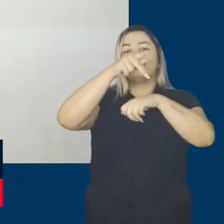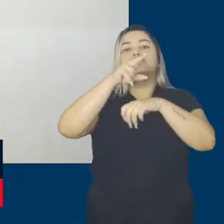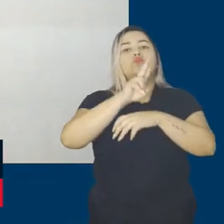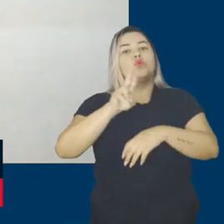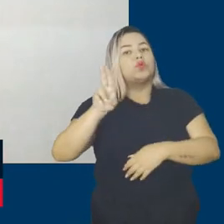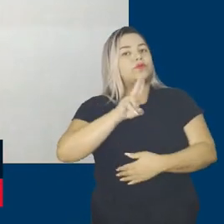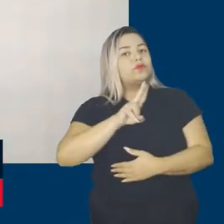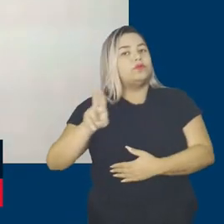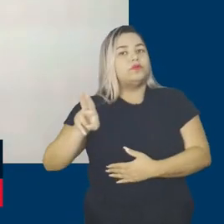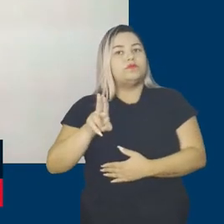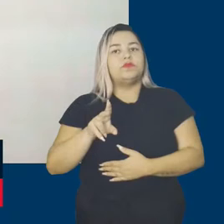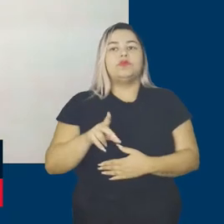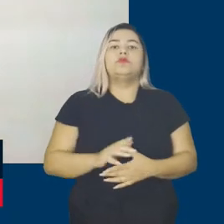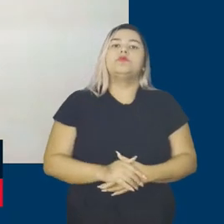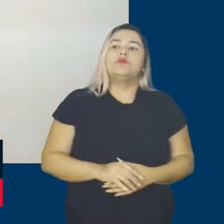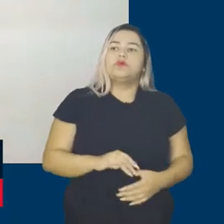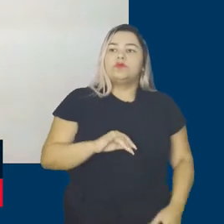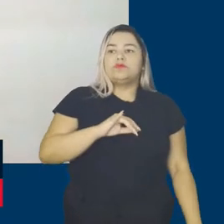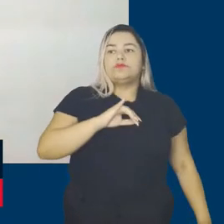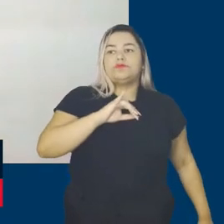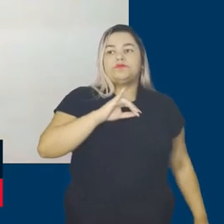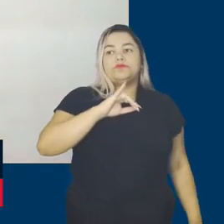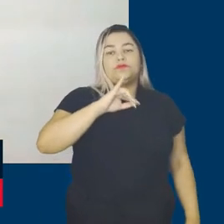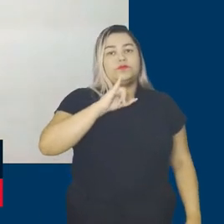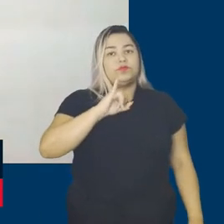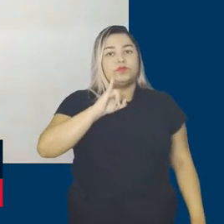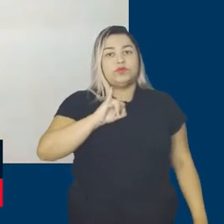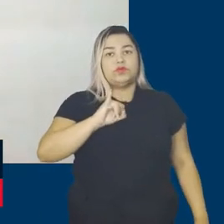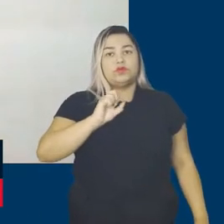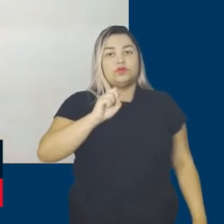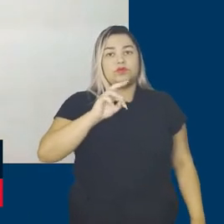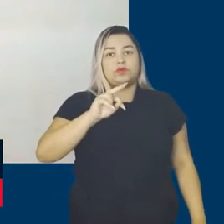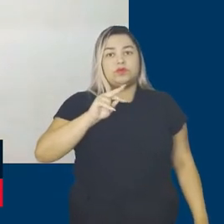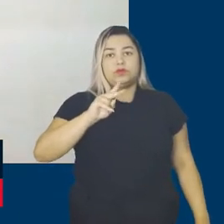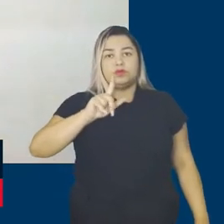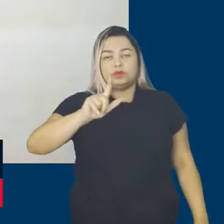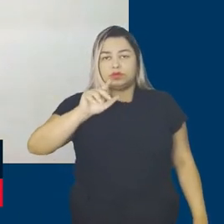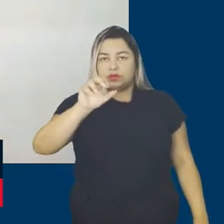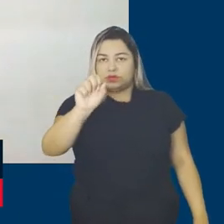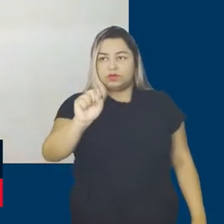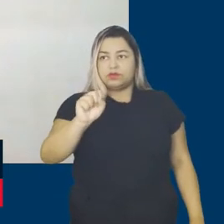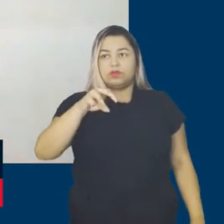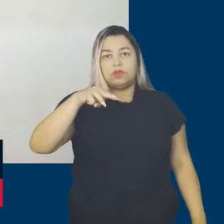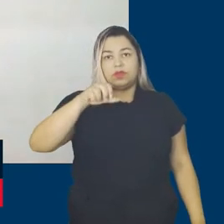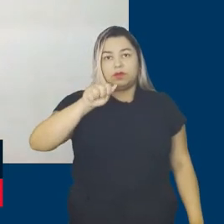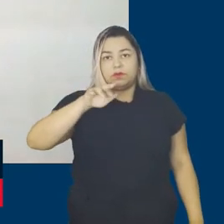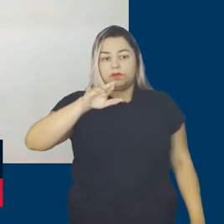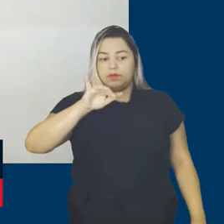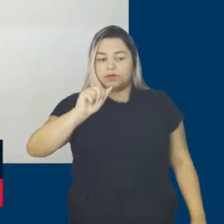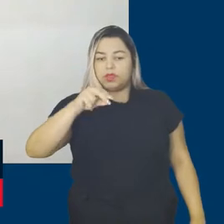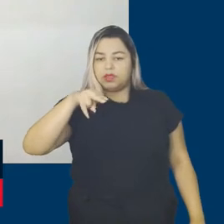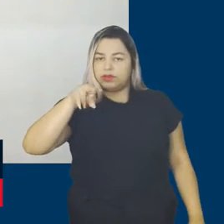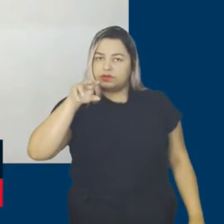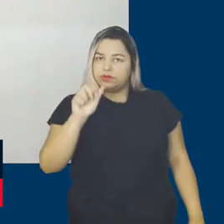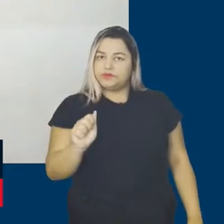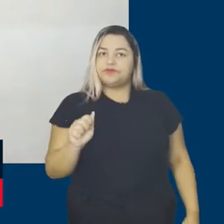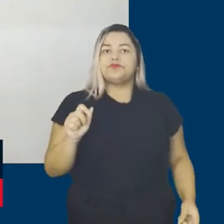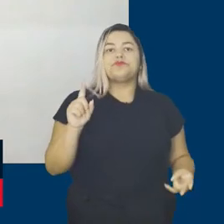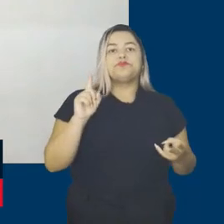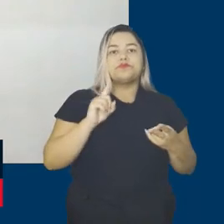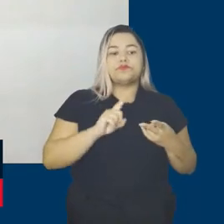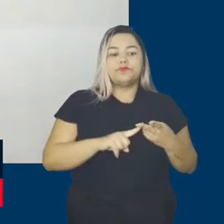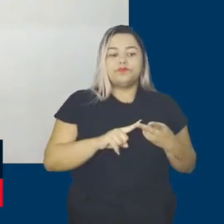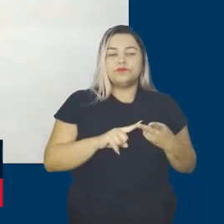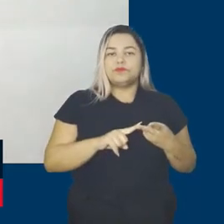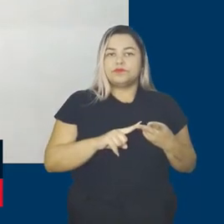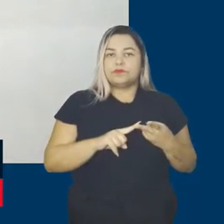como Joseph Stiglitz, como Mariana Mazzucato, né,